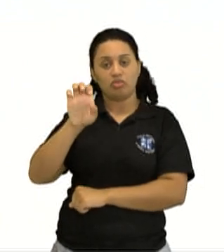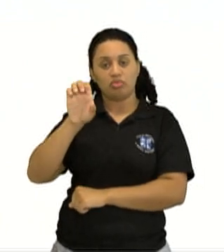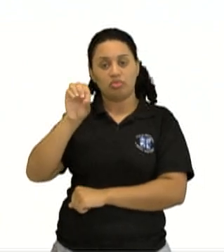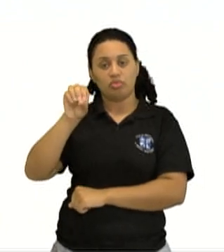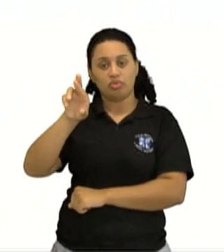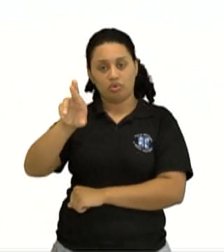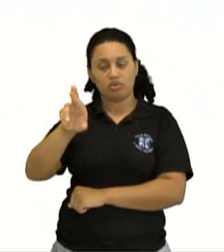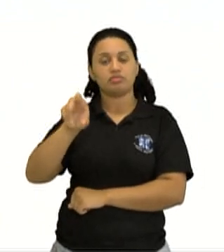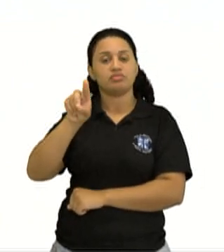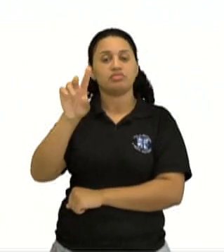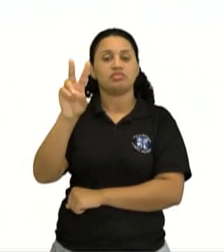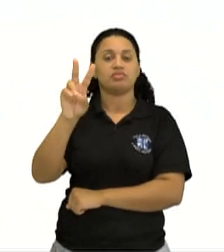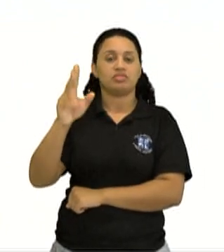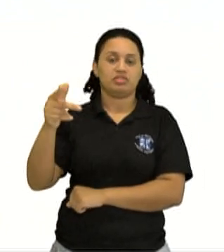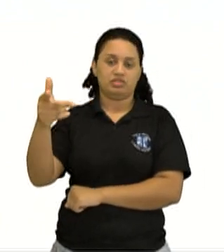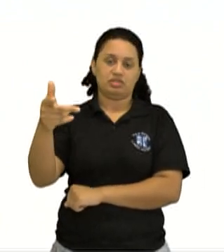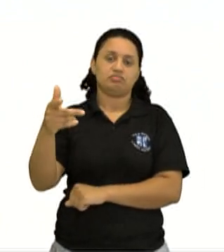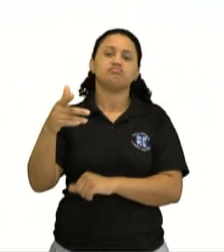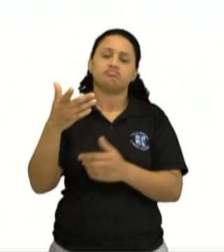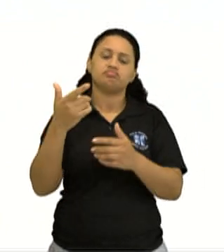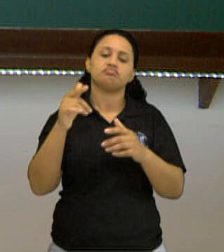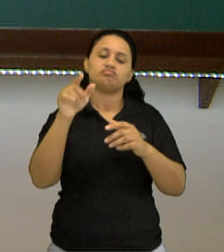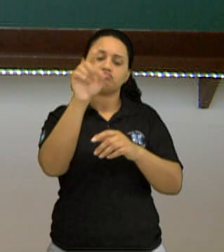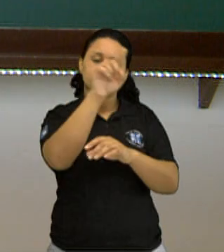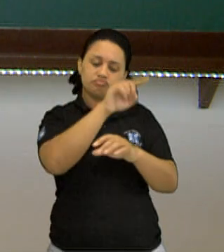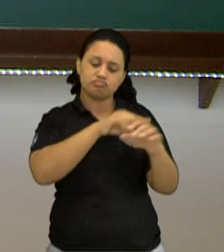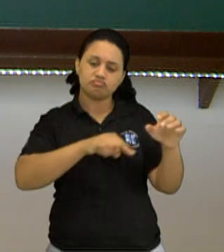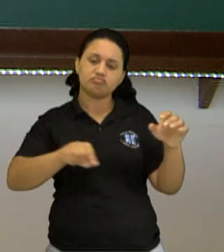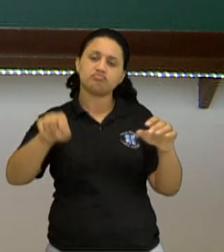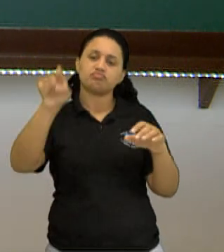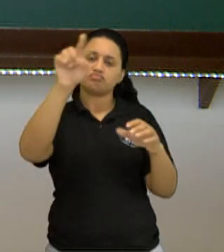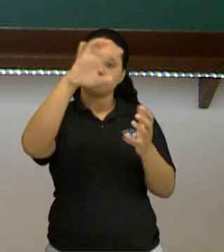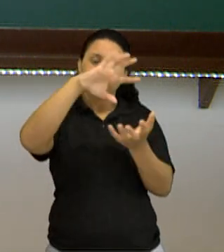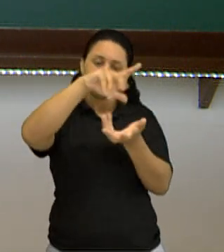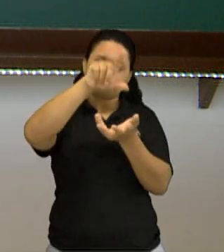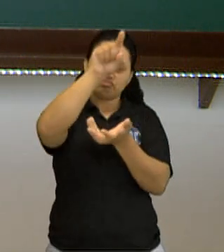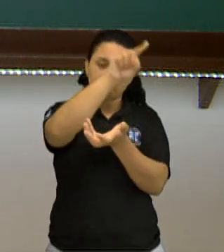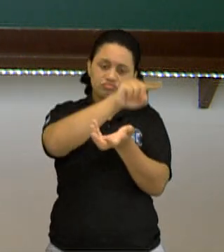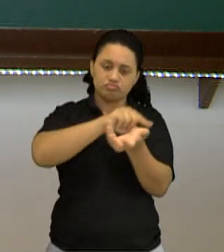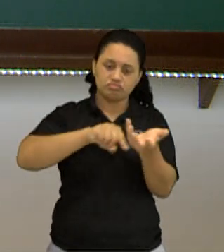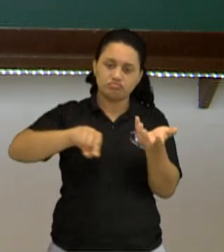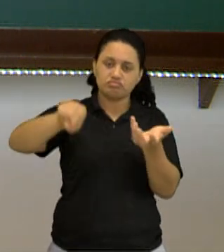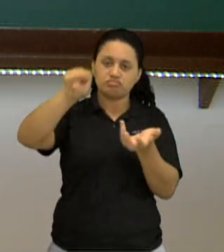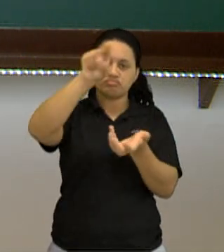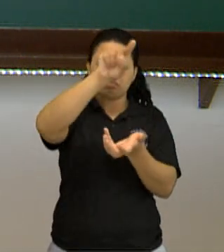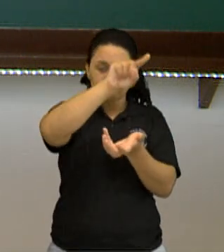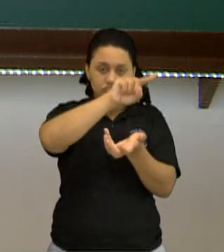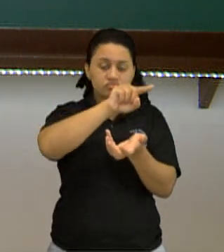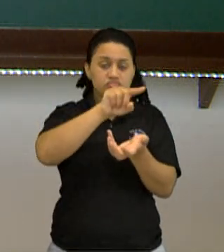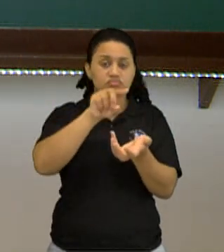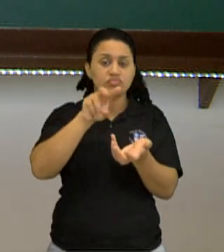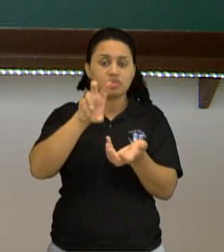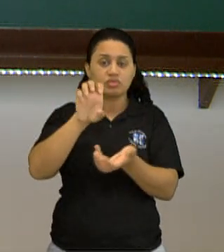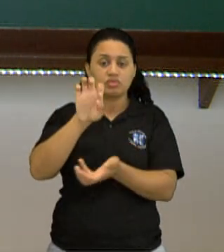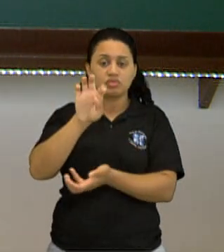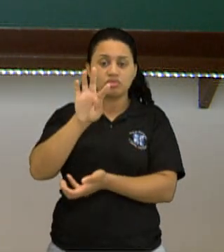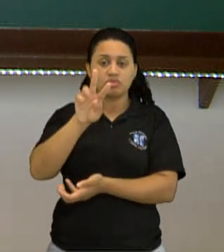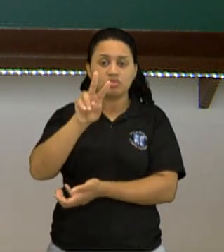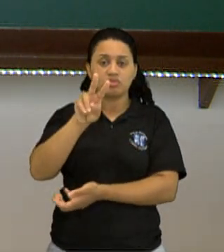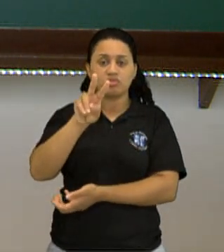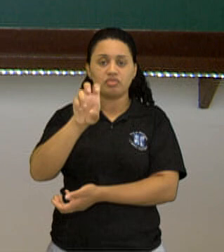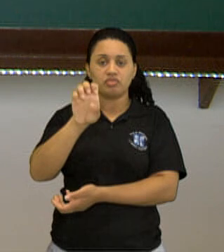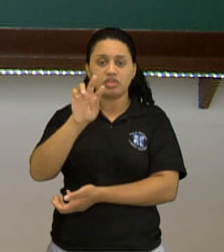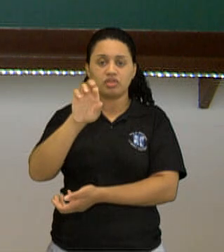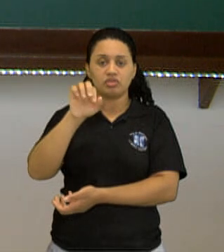apesar da velocidade do sistema ele ser constante, a gente percebe que o vetor velocidade ele acaba mudando ao longo